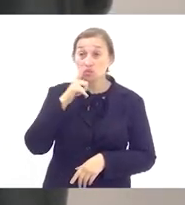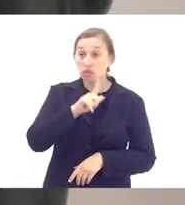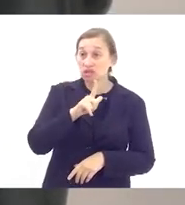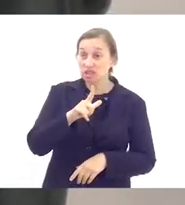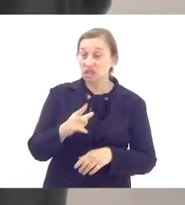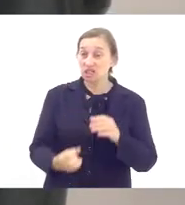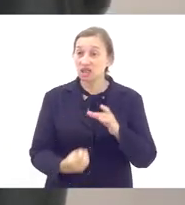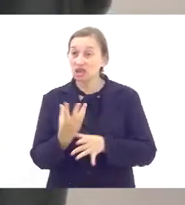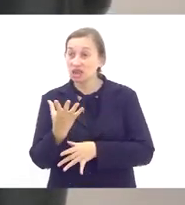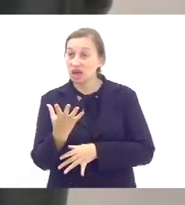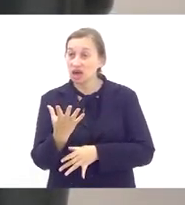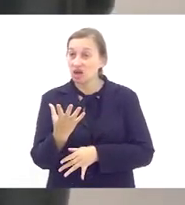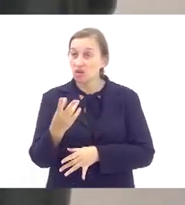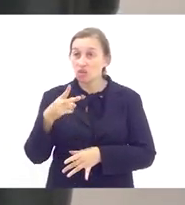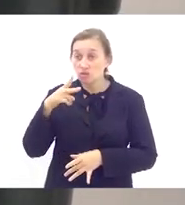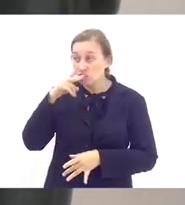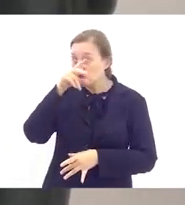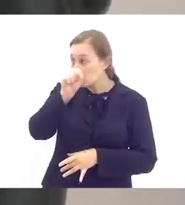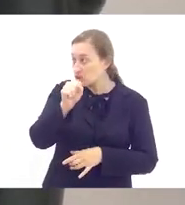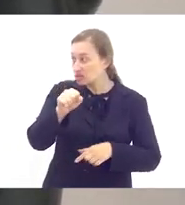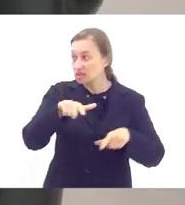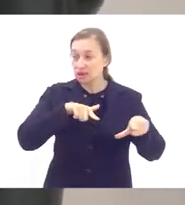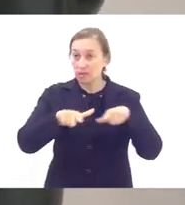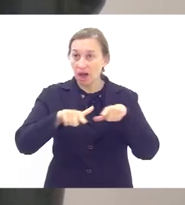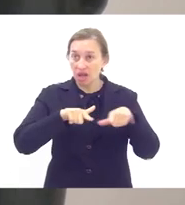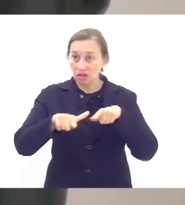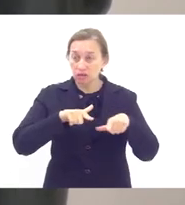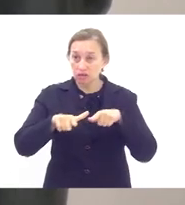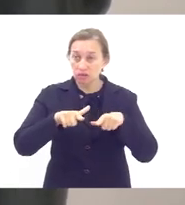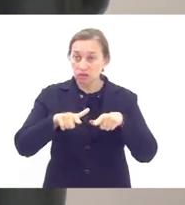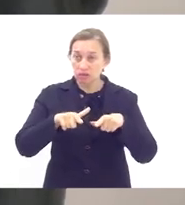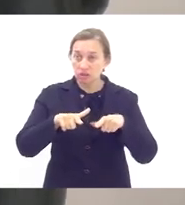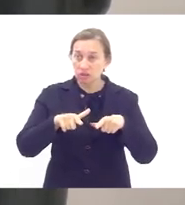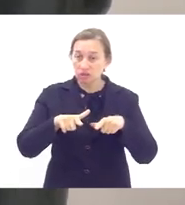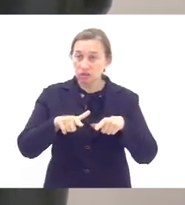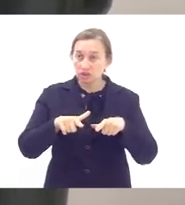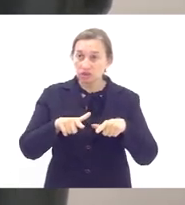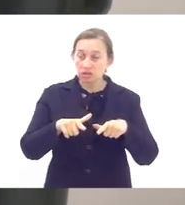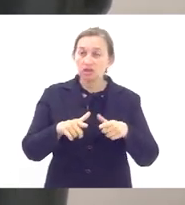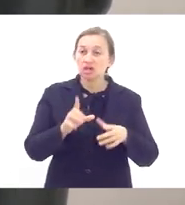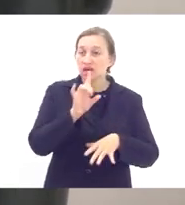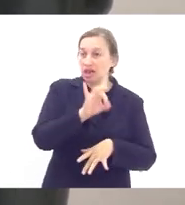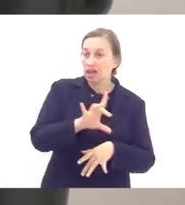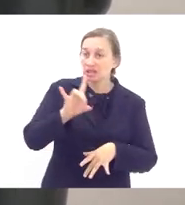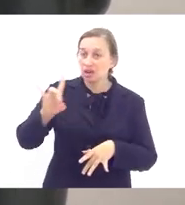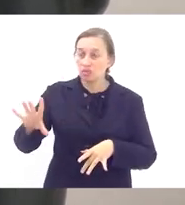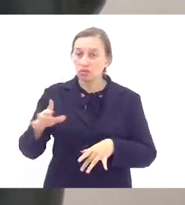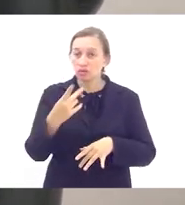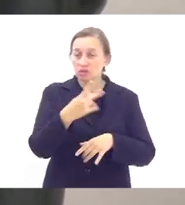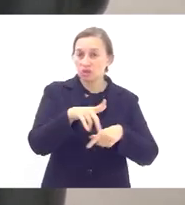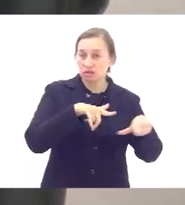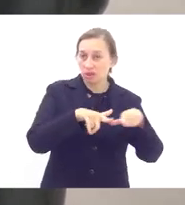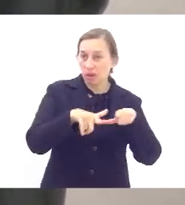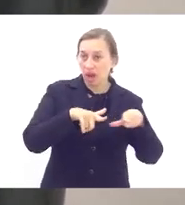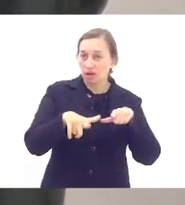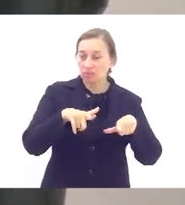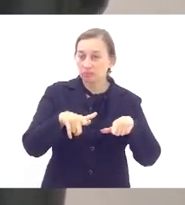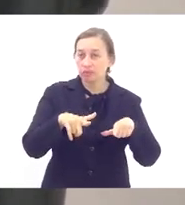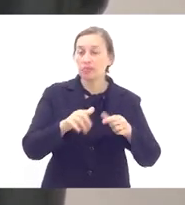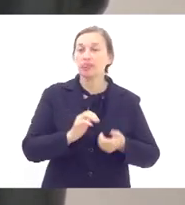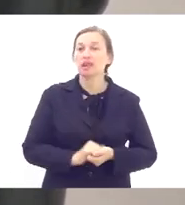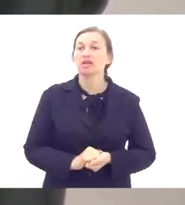formar uma espécie de força-tarefa, né, entre as especializadas, cada um com as suas atribuições,